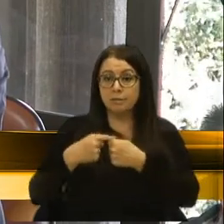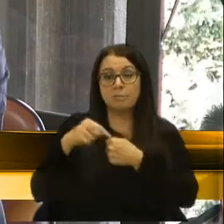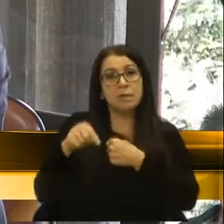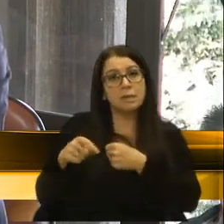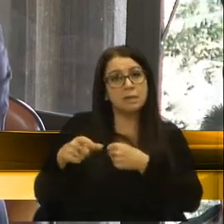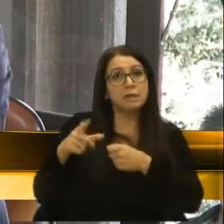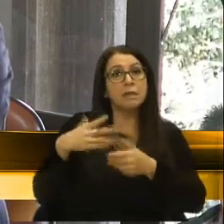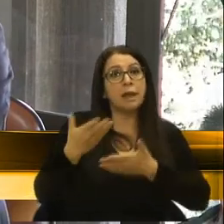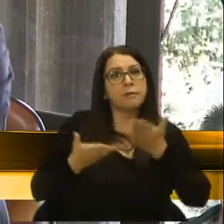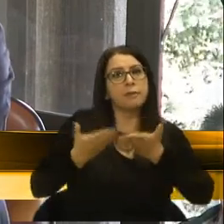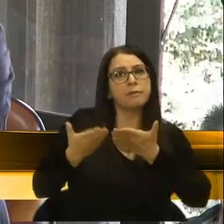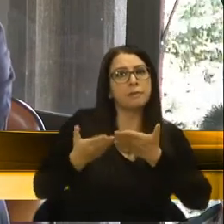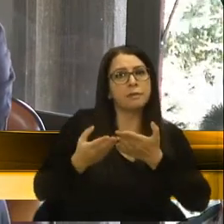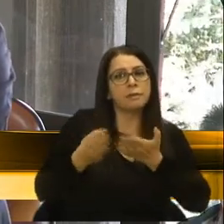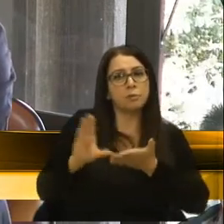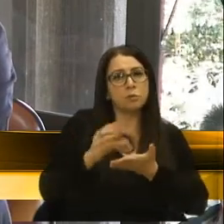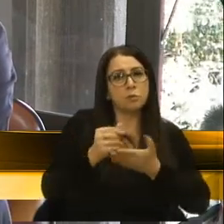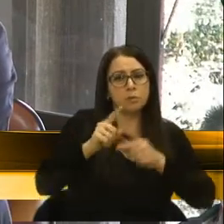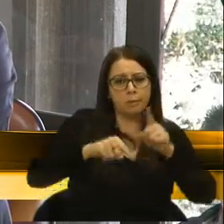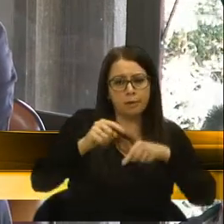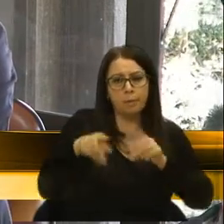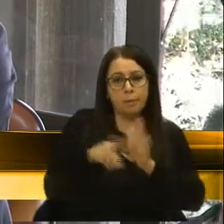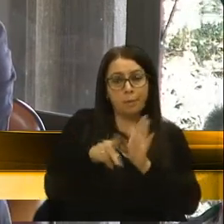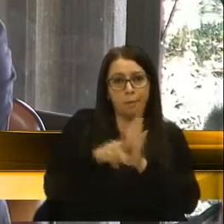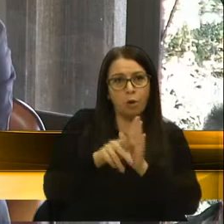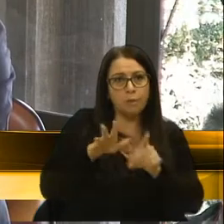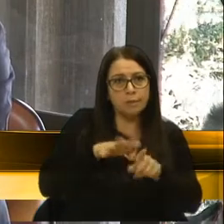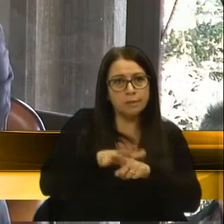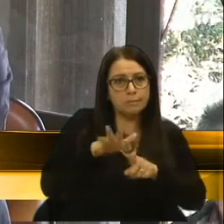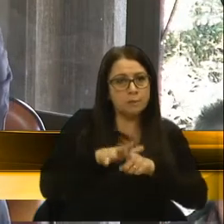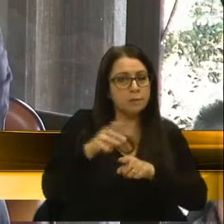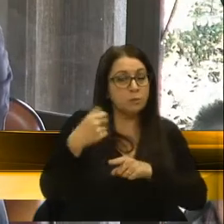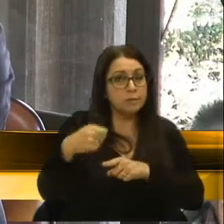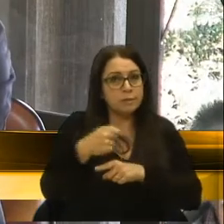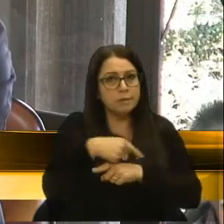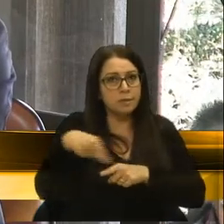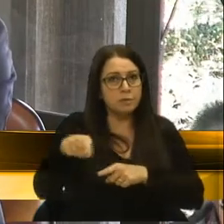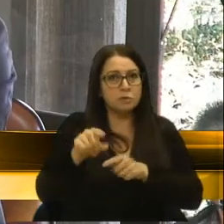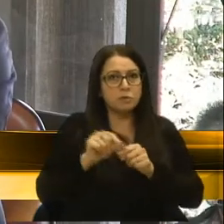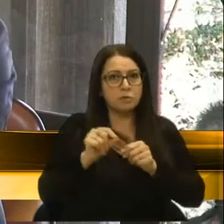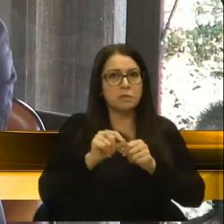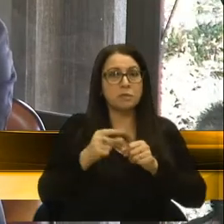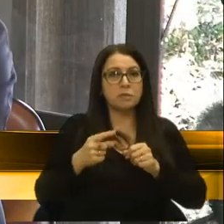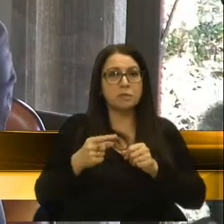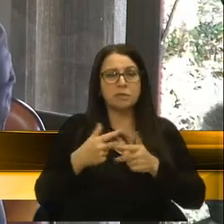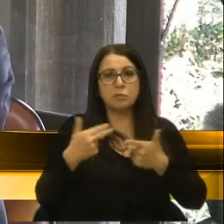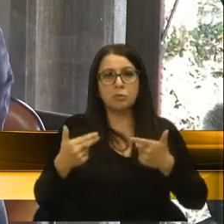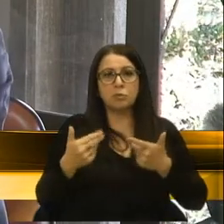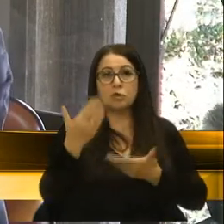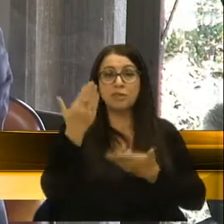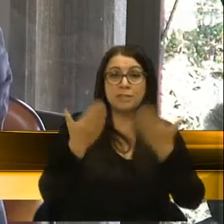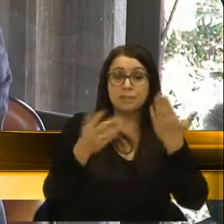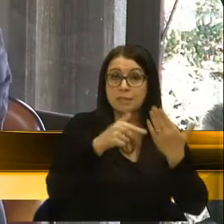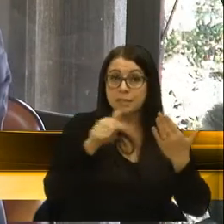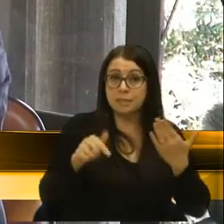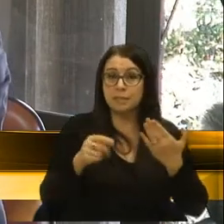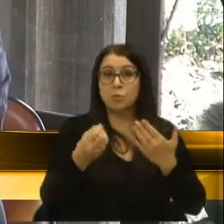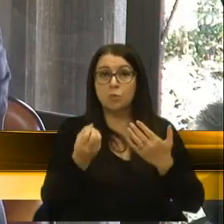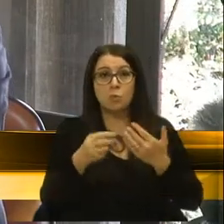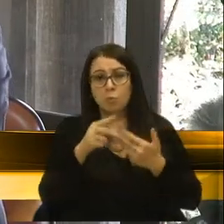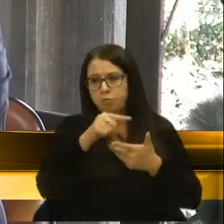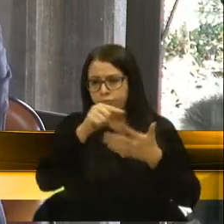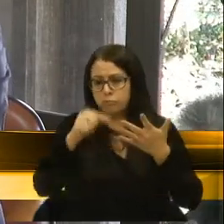em atender com recursos materiais próprios à demanda ou à necessidade de realização de procedimento licitatório ou